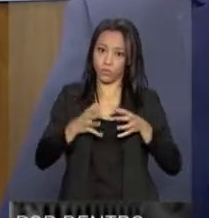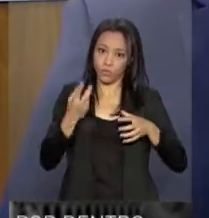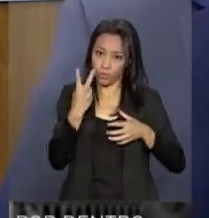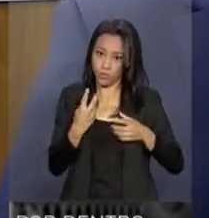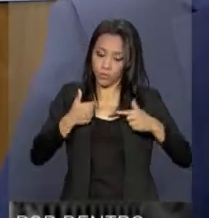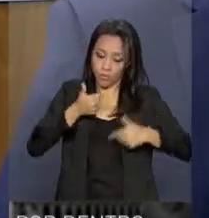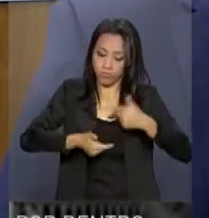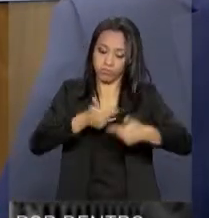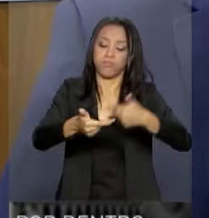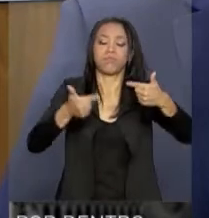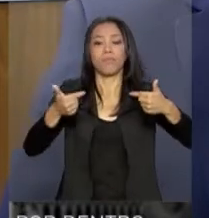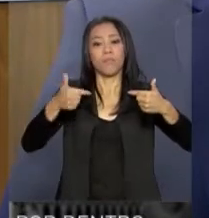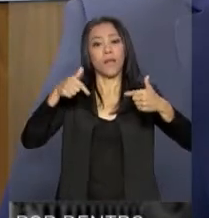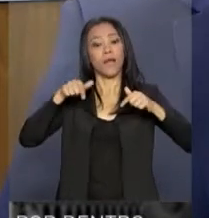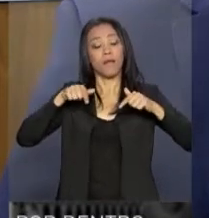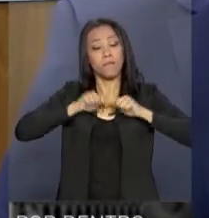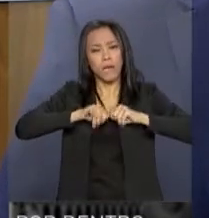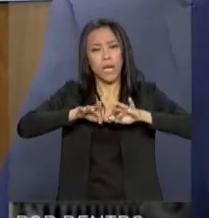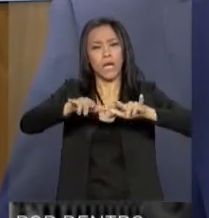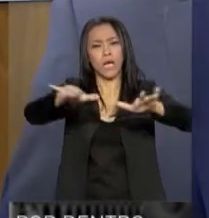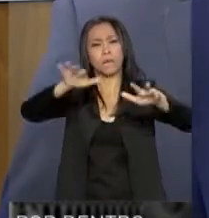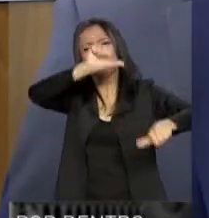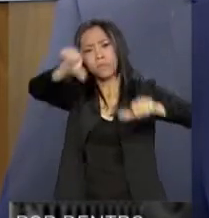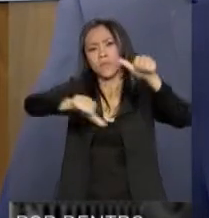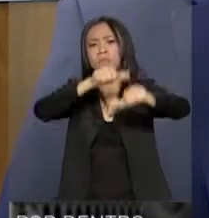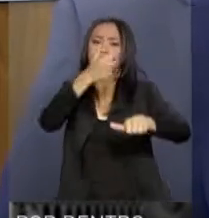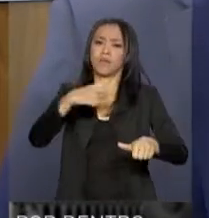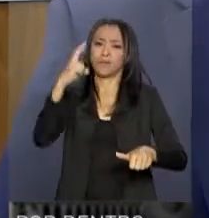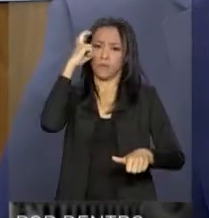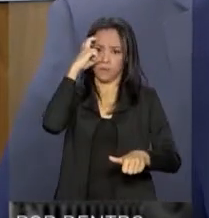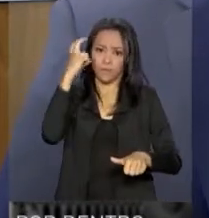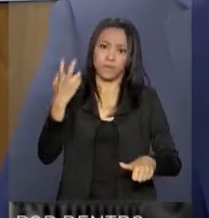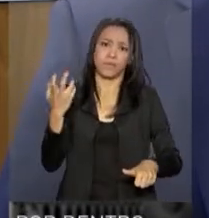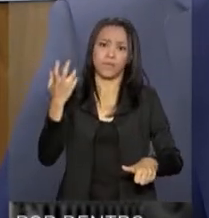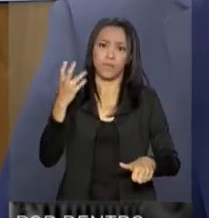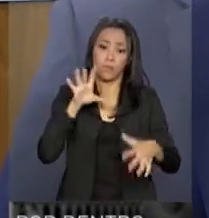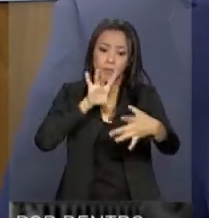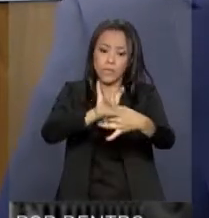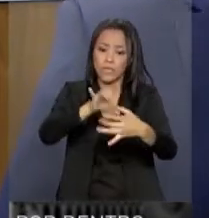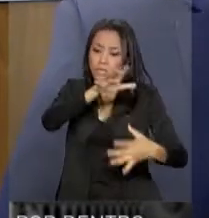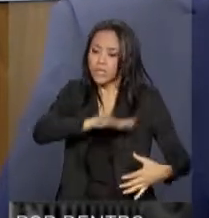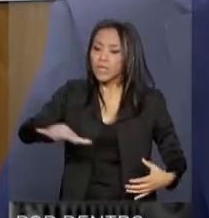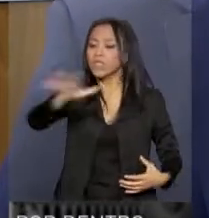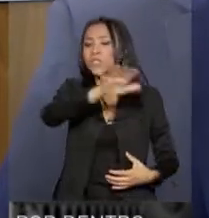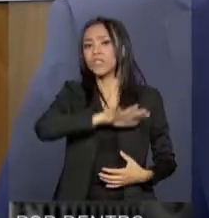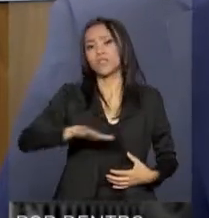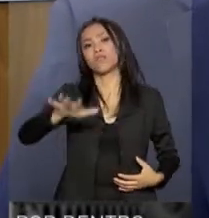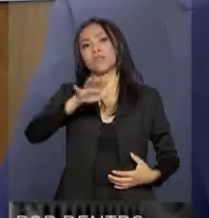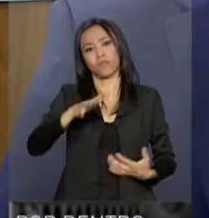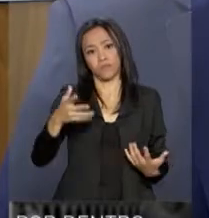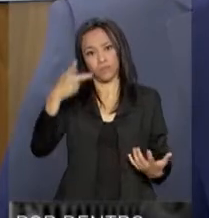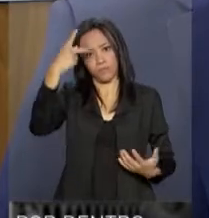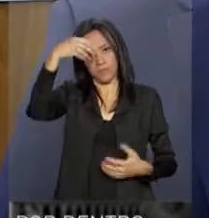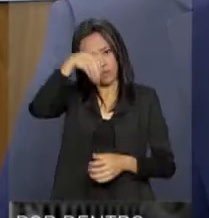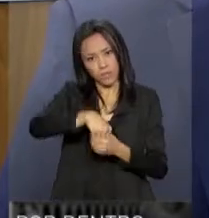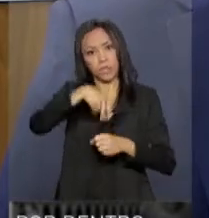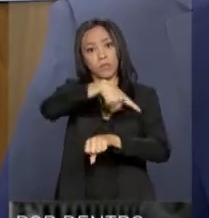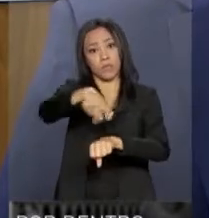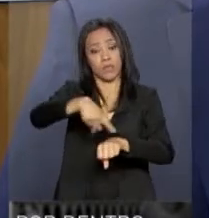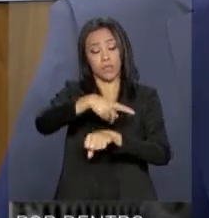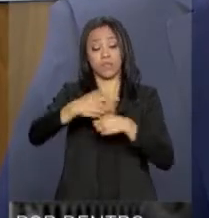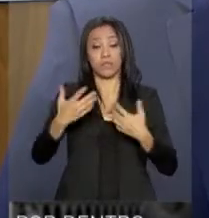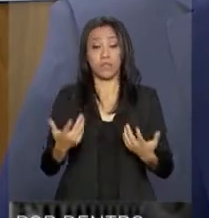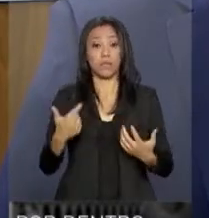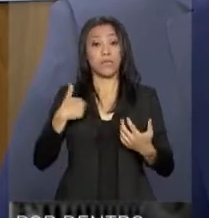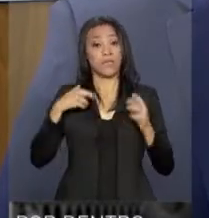o ambiente muda a cultura num futuro próximo do nosso país então é apesar de que